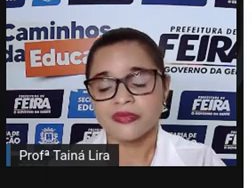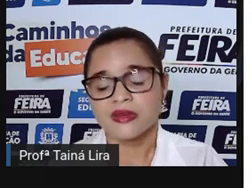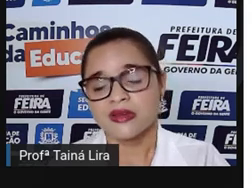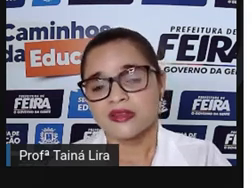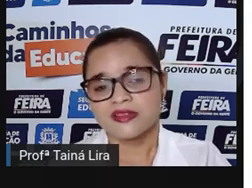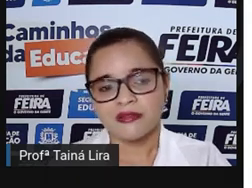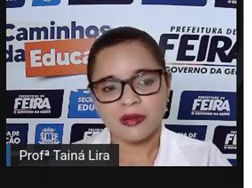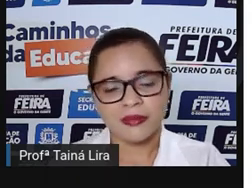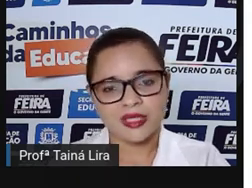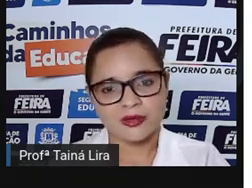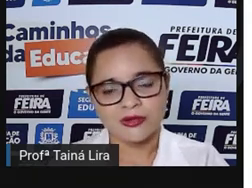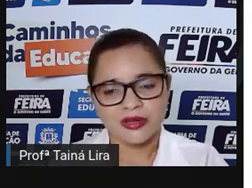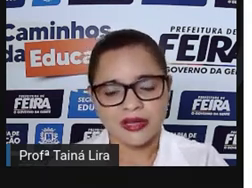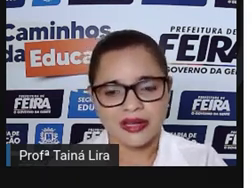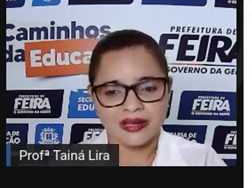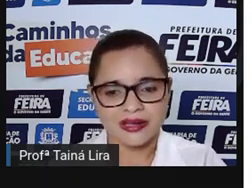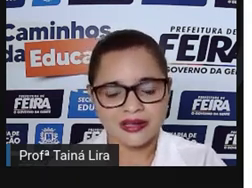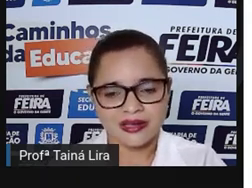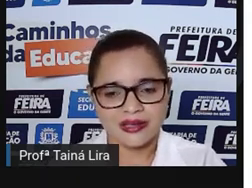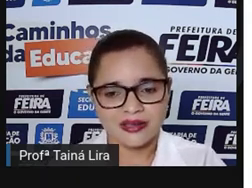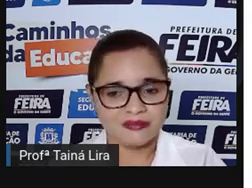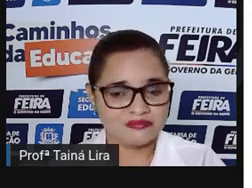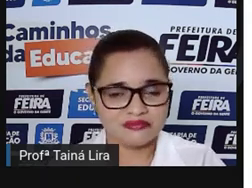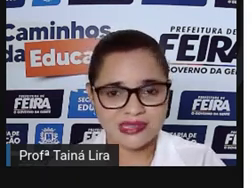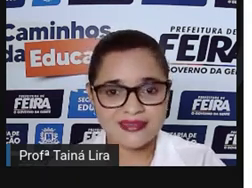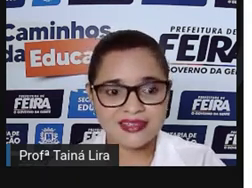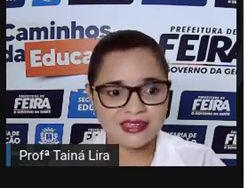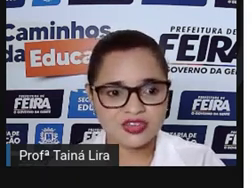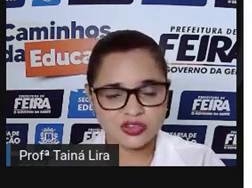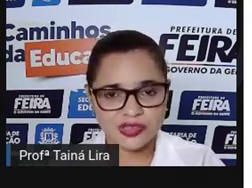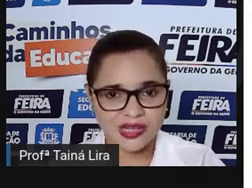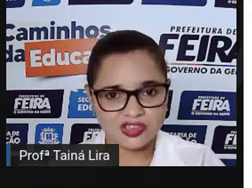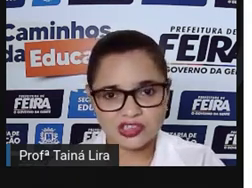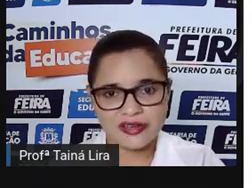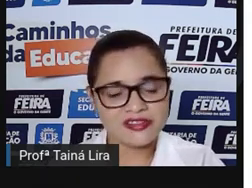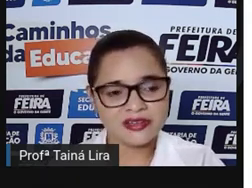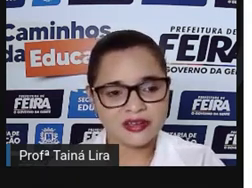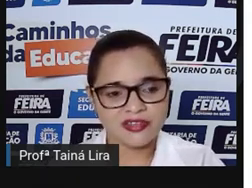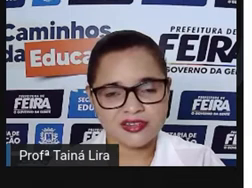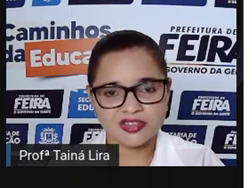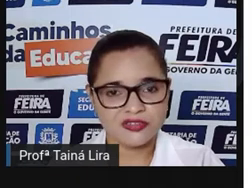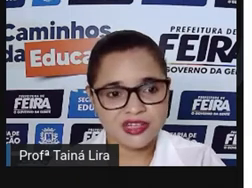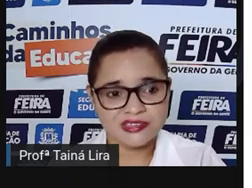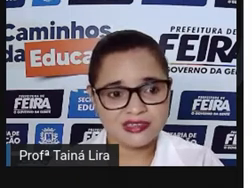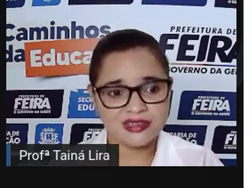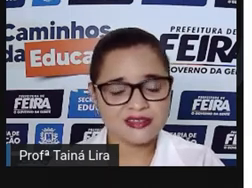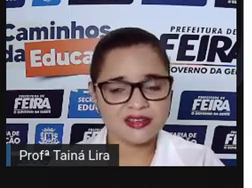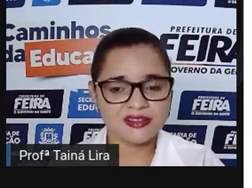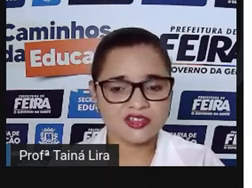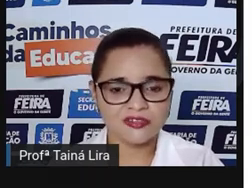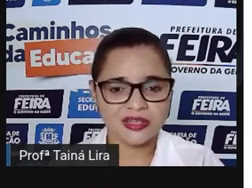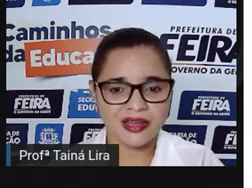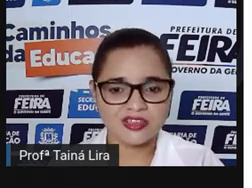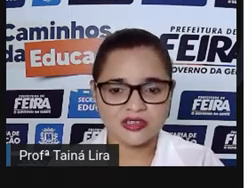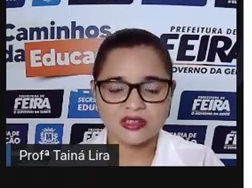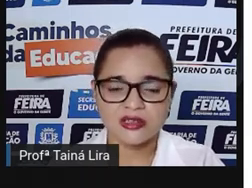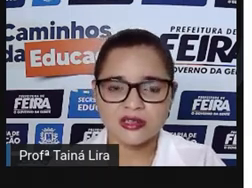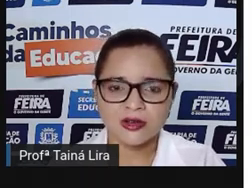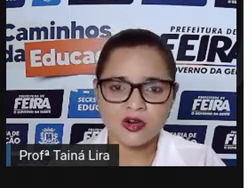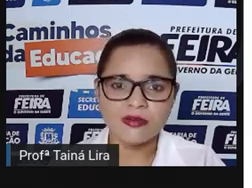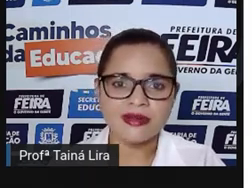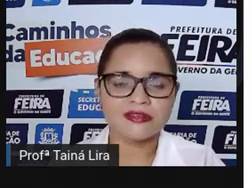Então, seu amigo está sem a atividade de casa, ele quer fazer a atividade, ele está sem essa